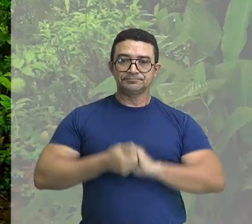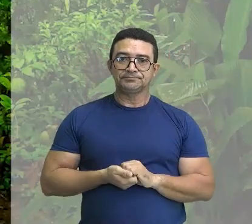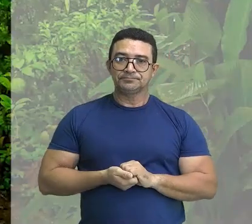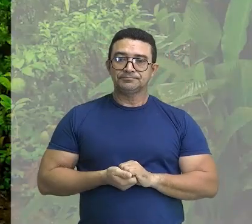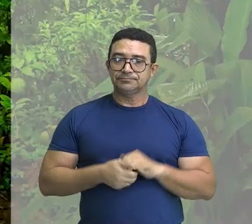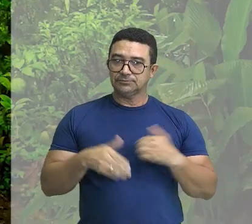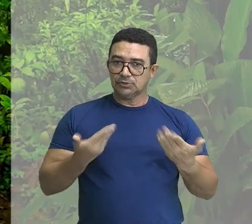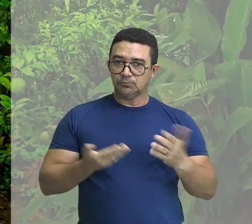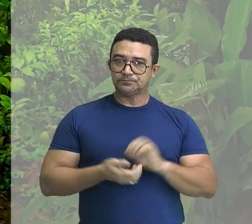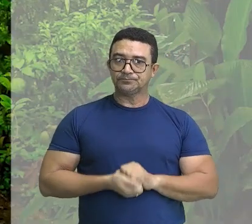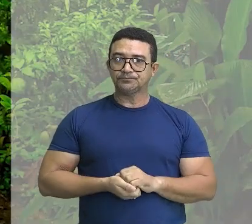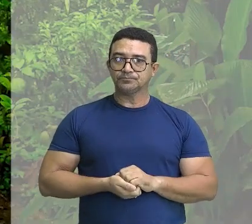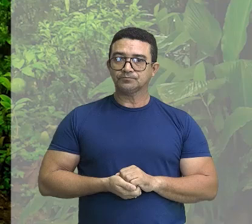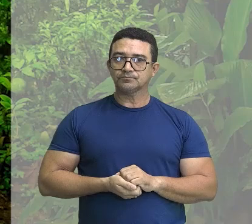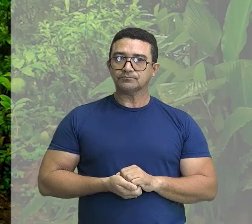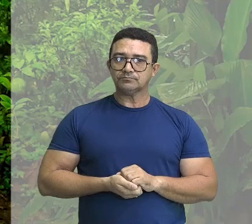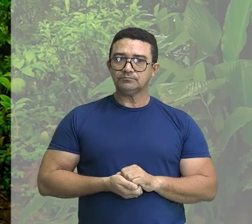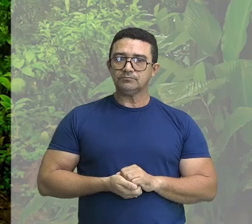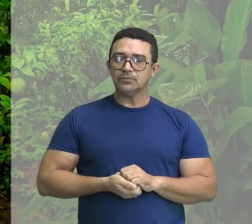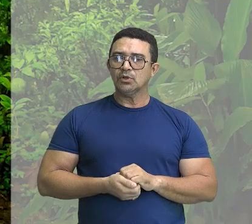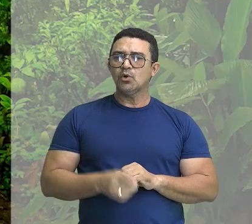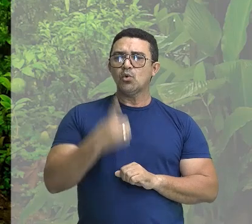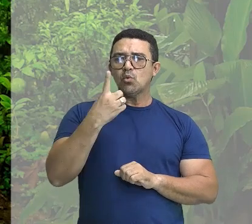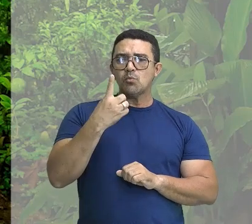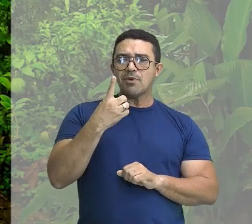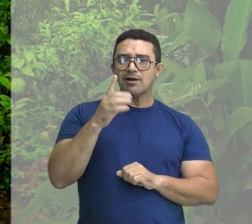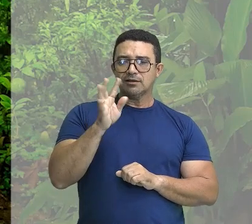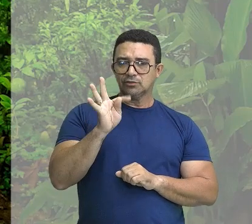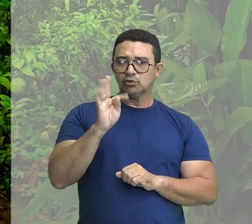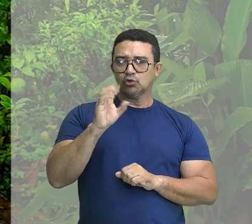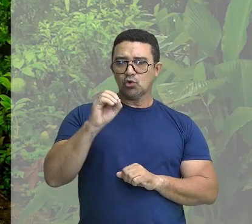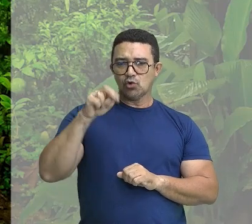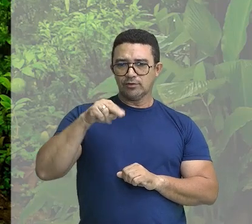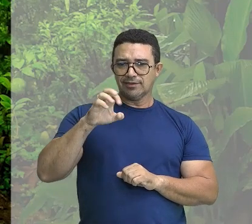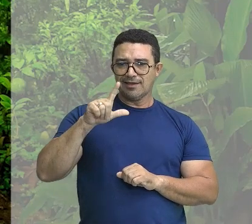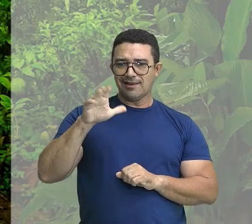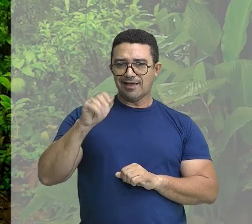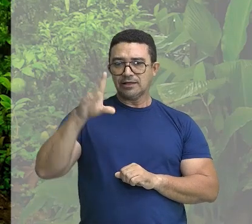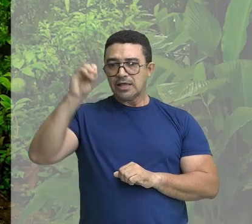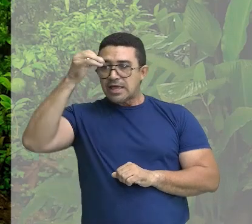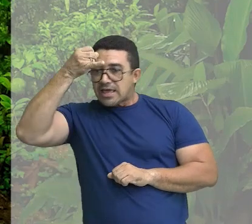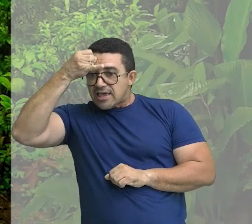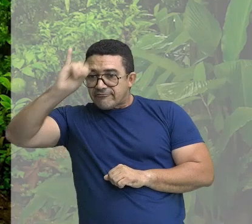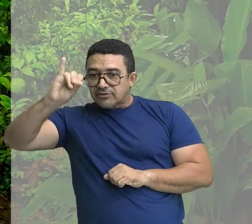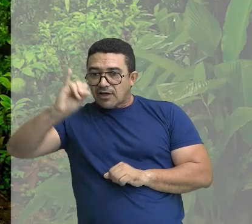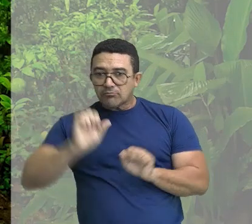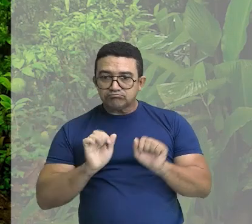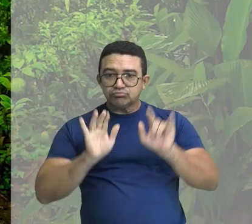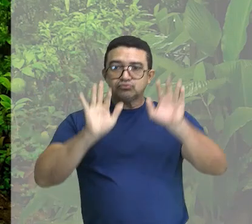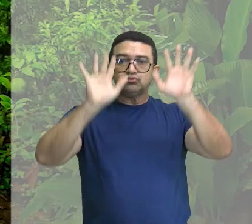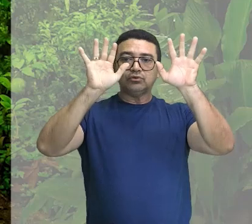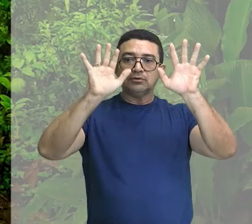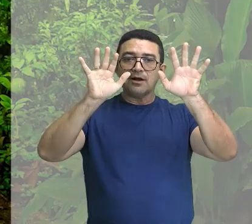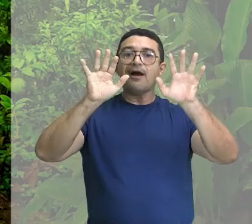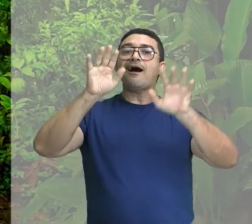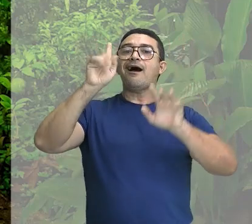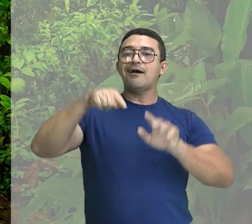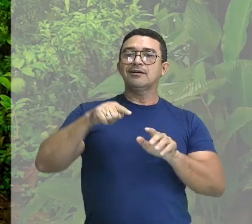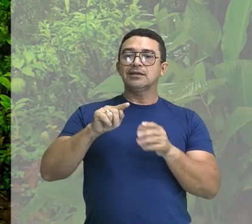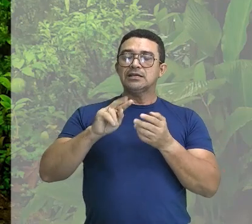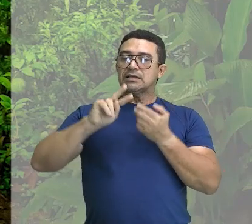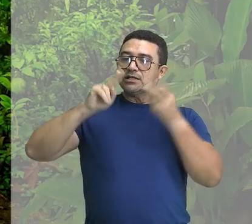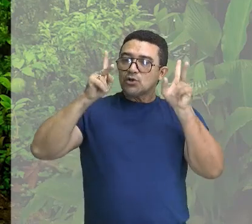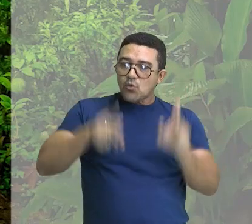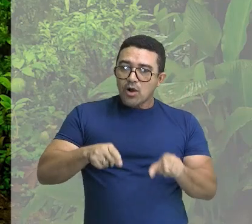bem simples, olha só. A cada 1 tonelada não emitida desse gás, gera-se um crédito